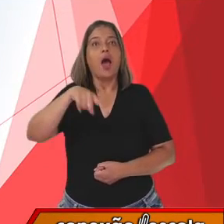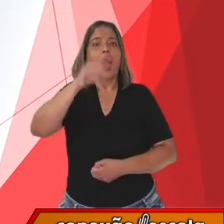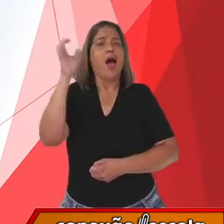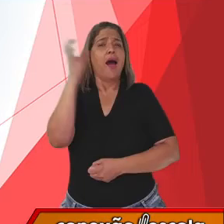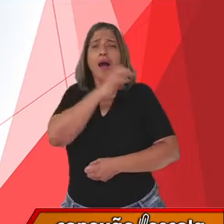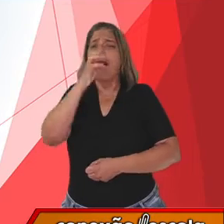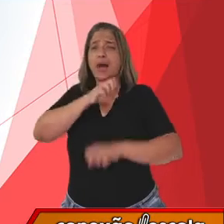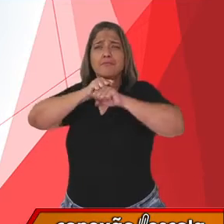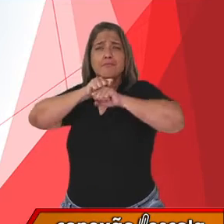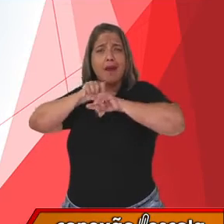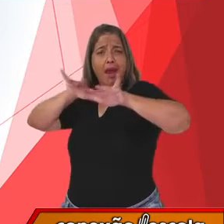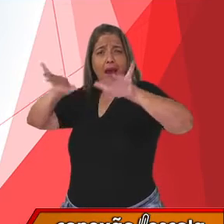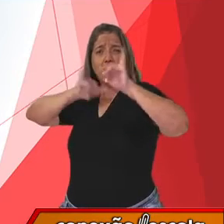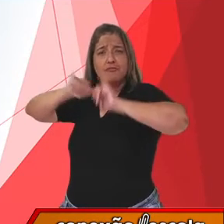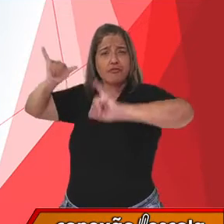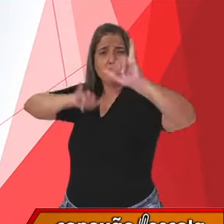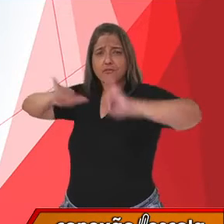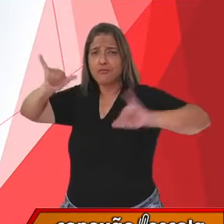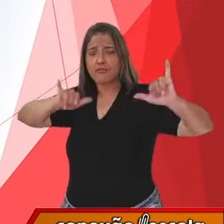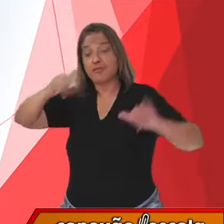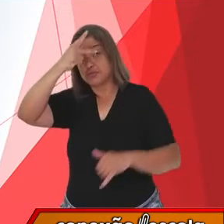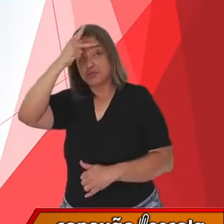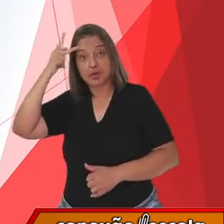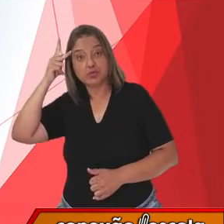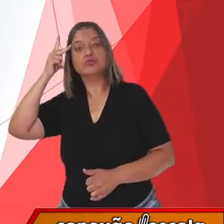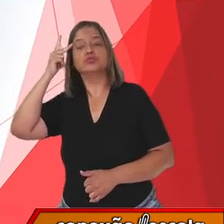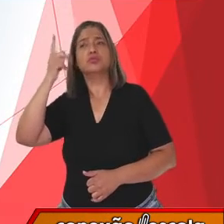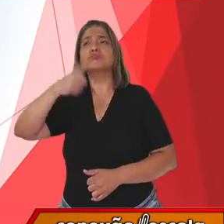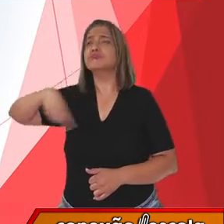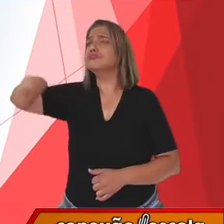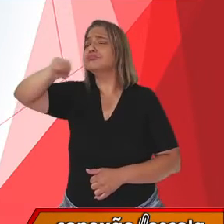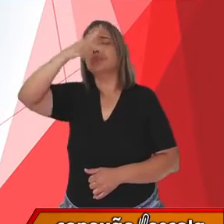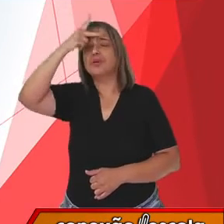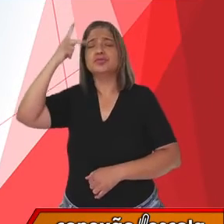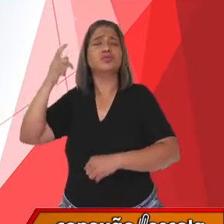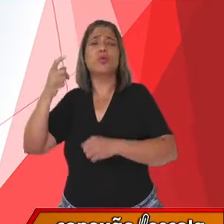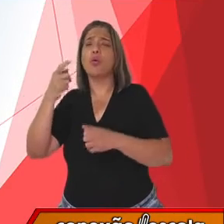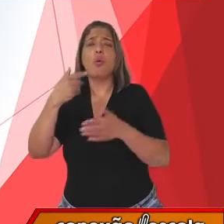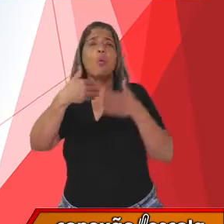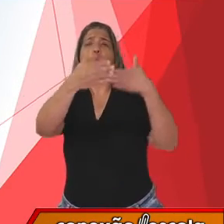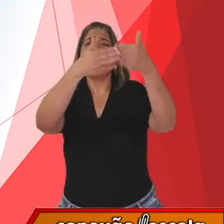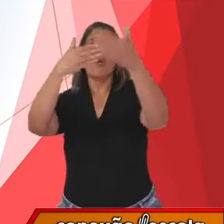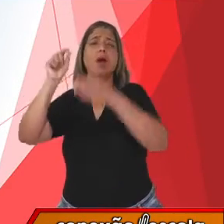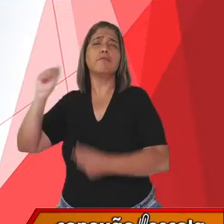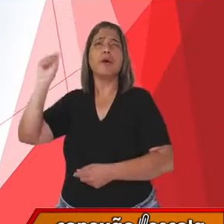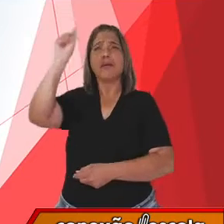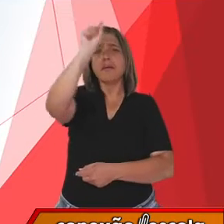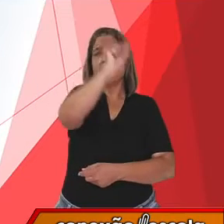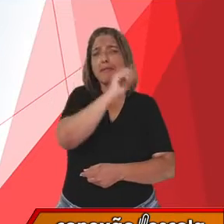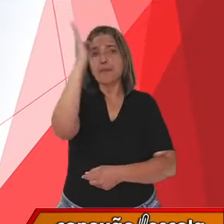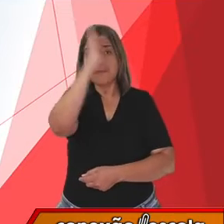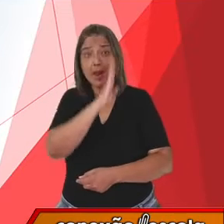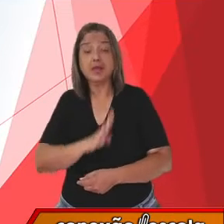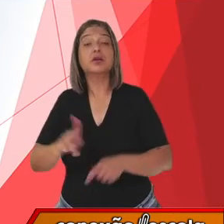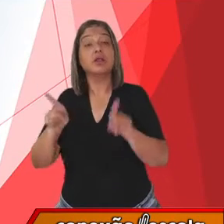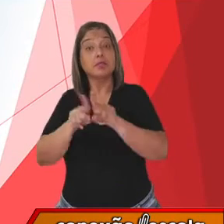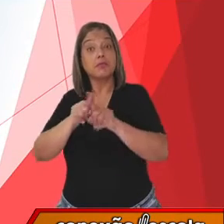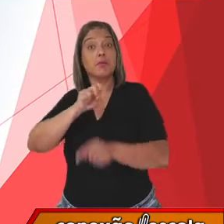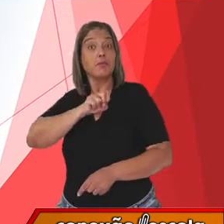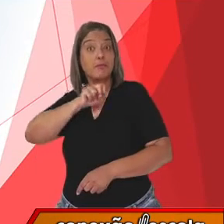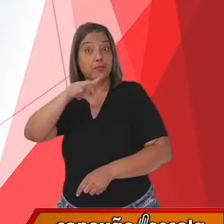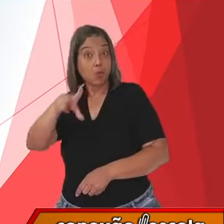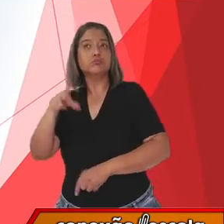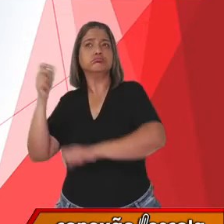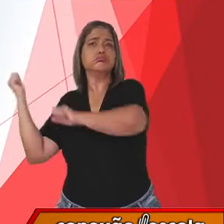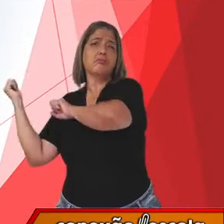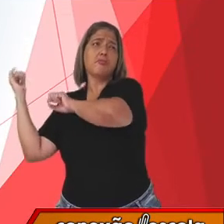espalhou-se rapidamente. Milhares de forasteiros vindos de outras regiões do Brasil e de Portugal